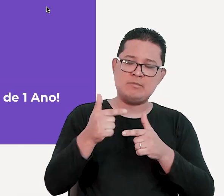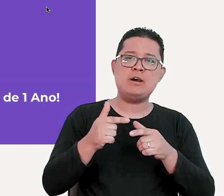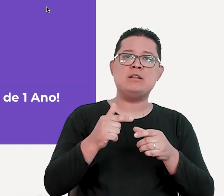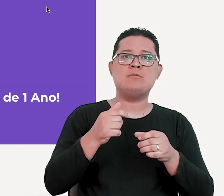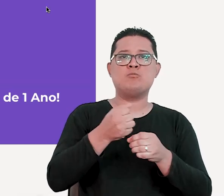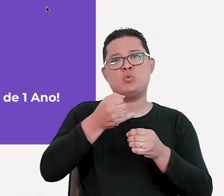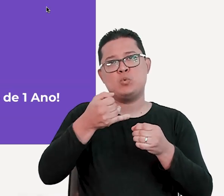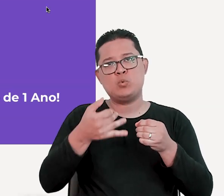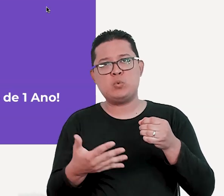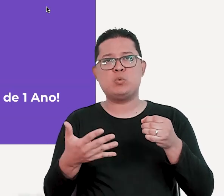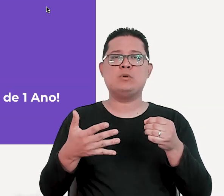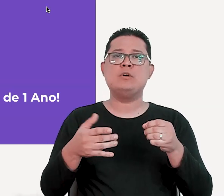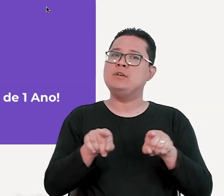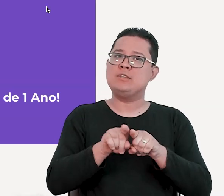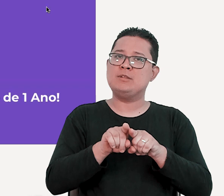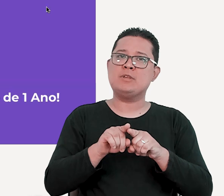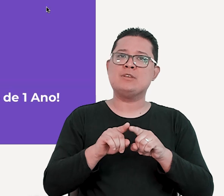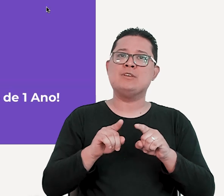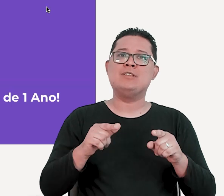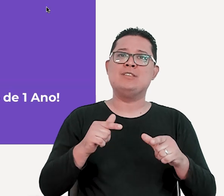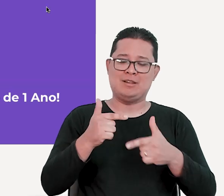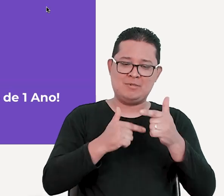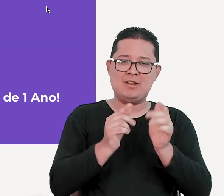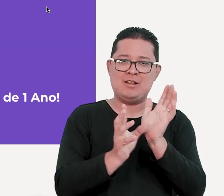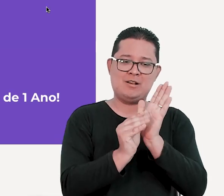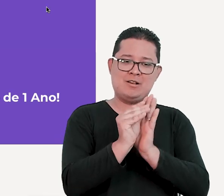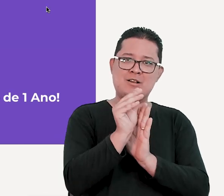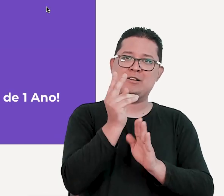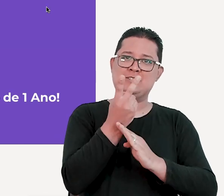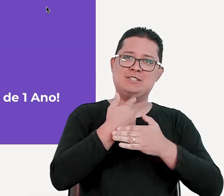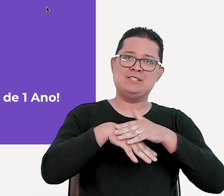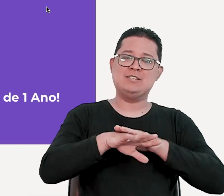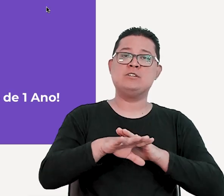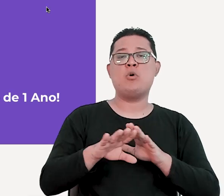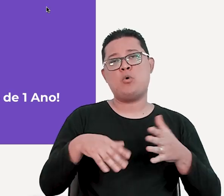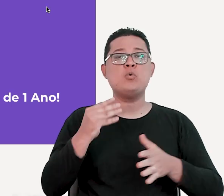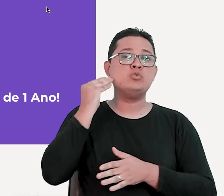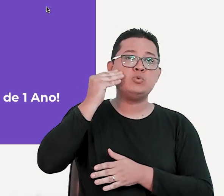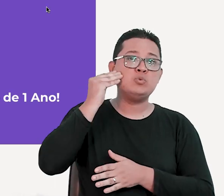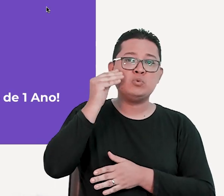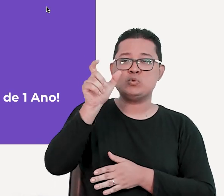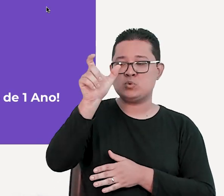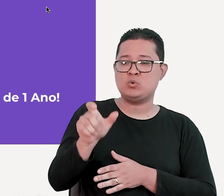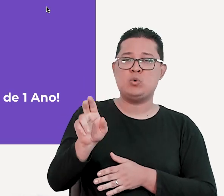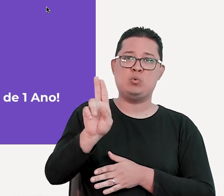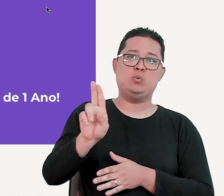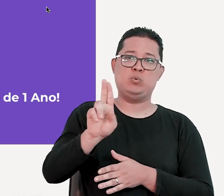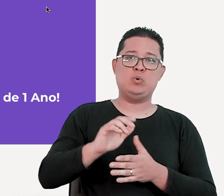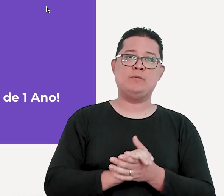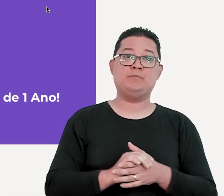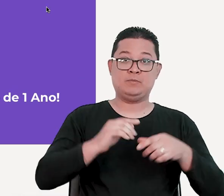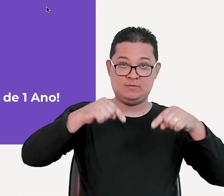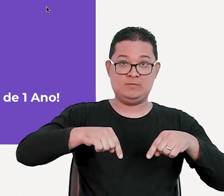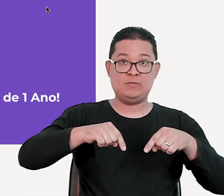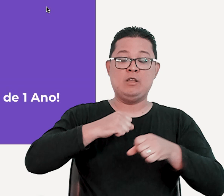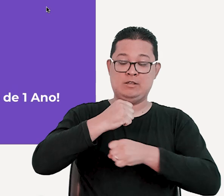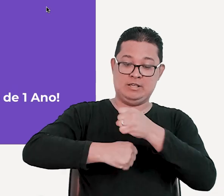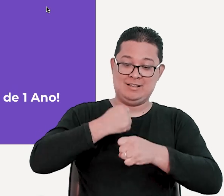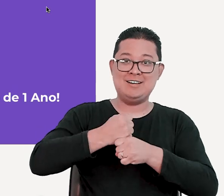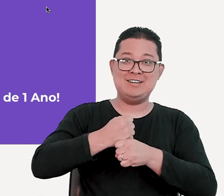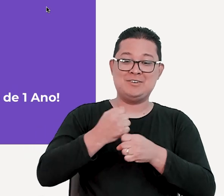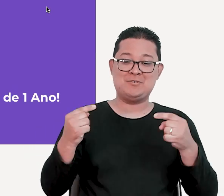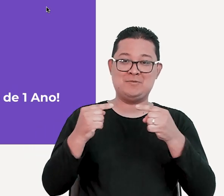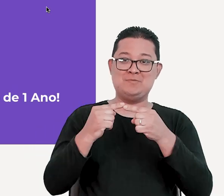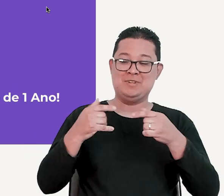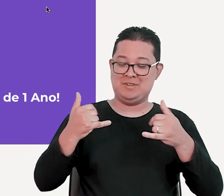conteúdo, content designers, e que trabalham com a experiência ali da pessoa usuária. E esse ano, a gente